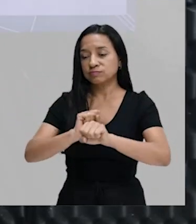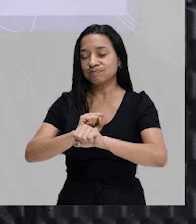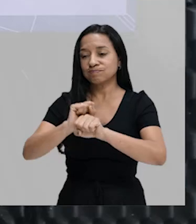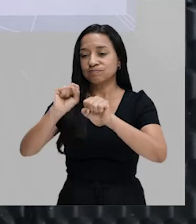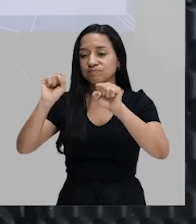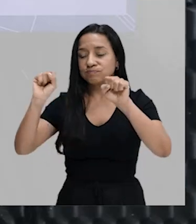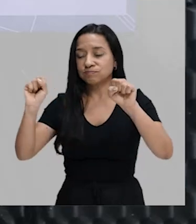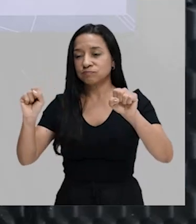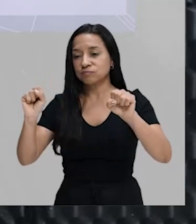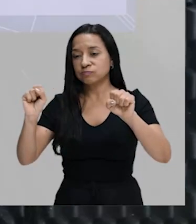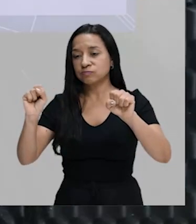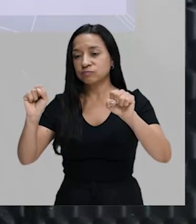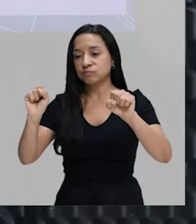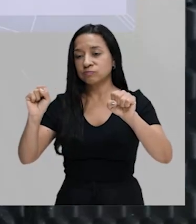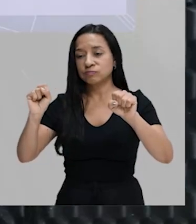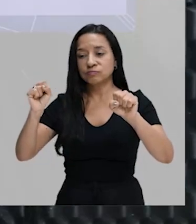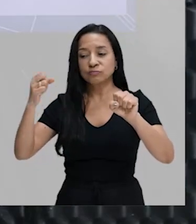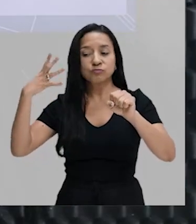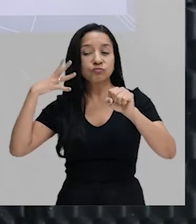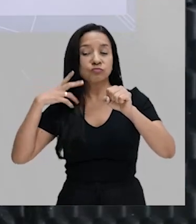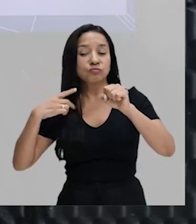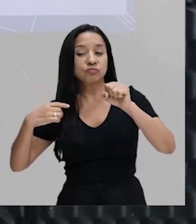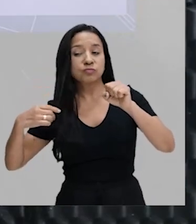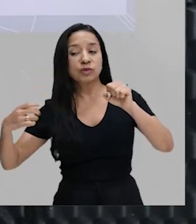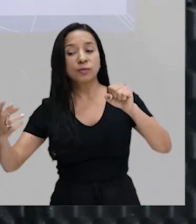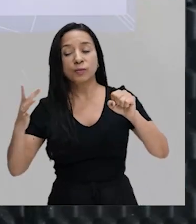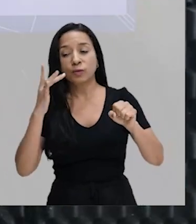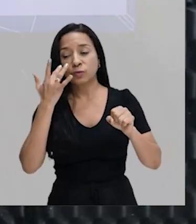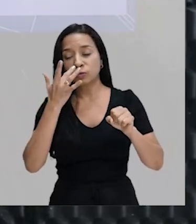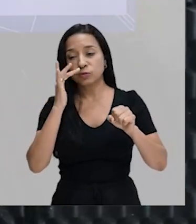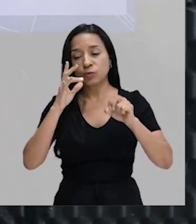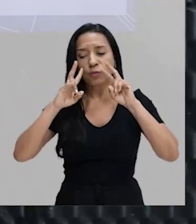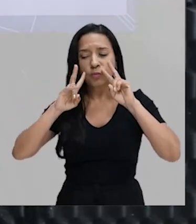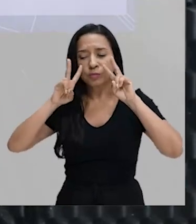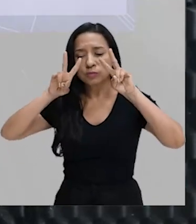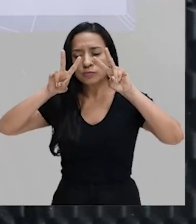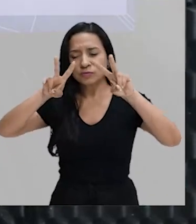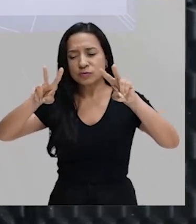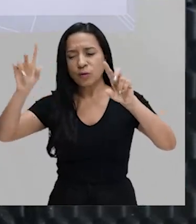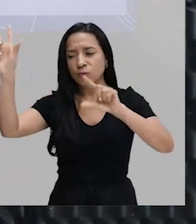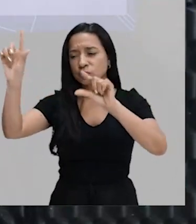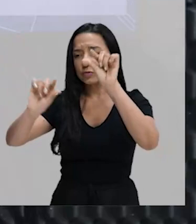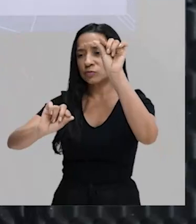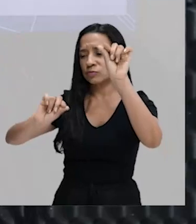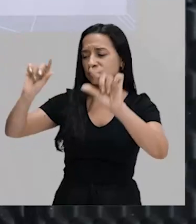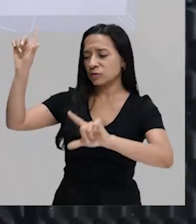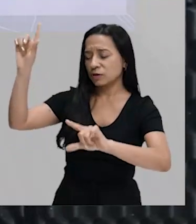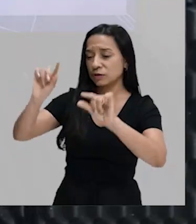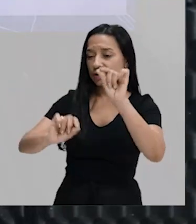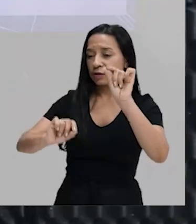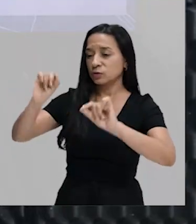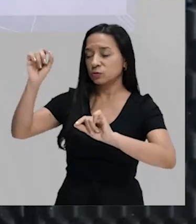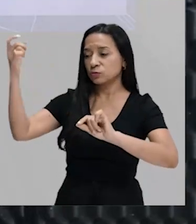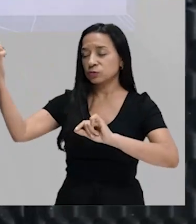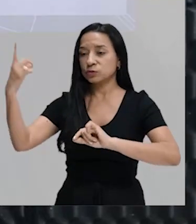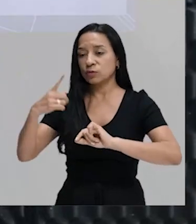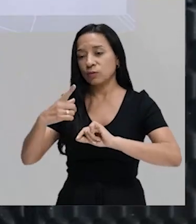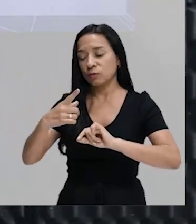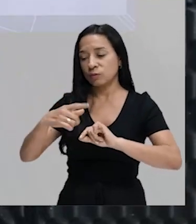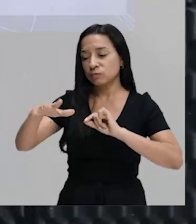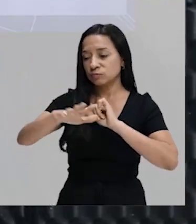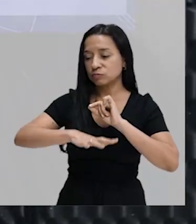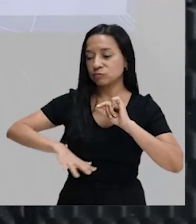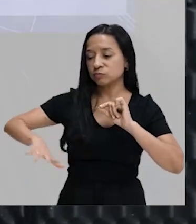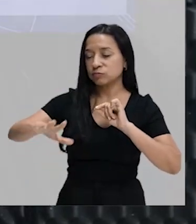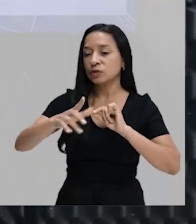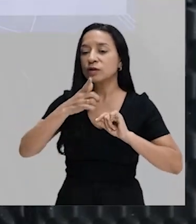grande, digamos assim, cabelo de ouro, né? Sua visão, seus raios solares, tá? Então, o lago